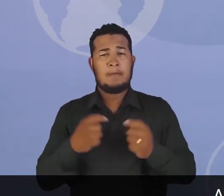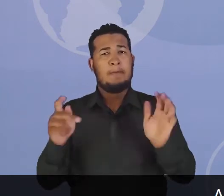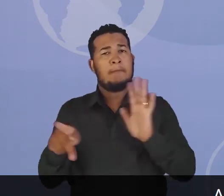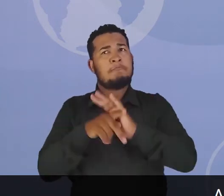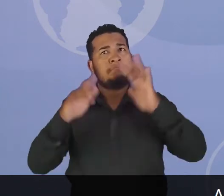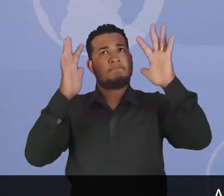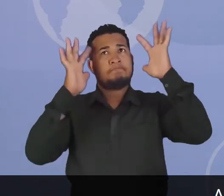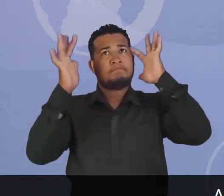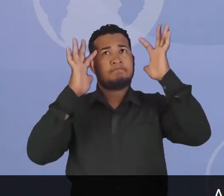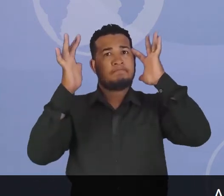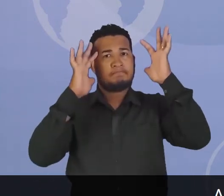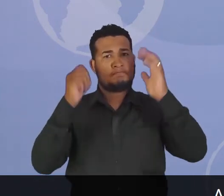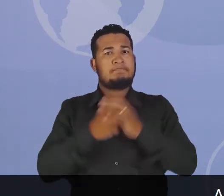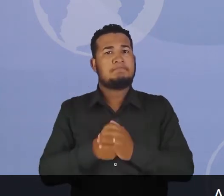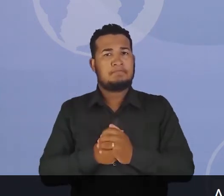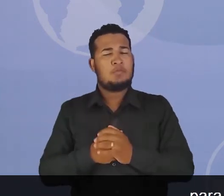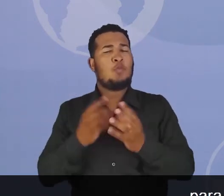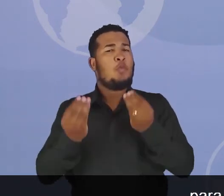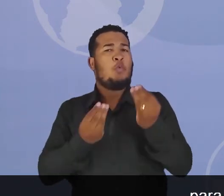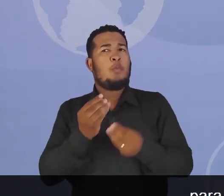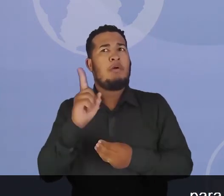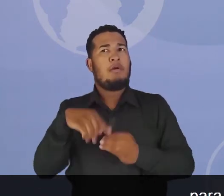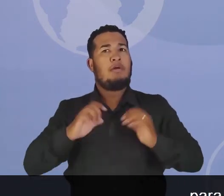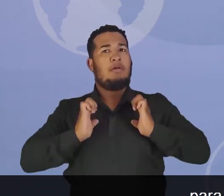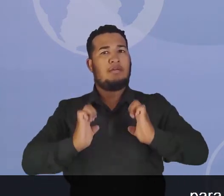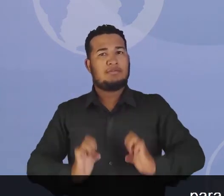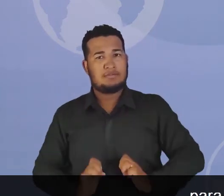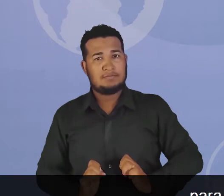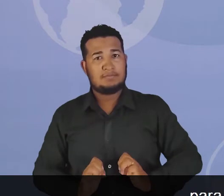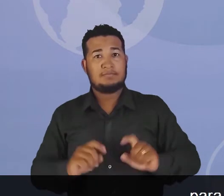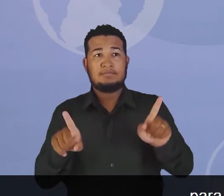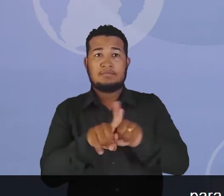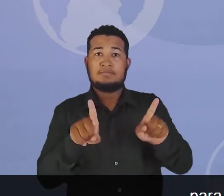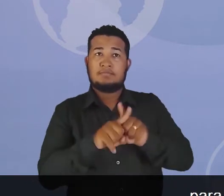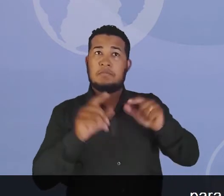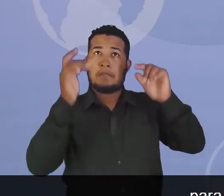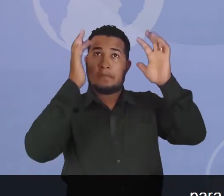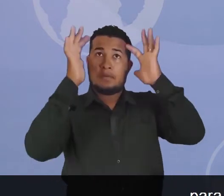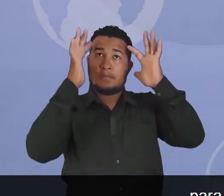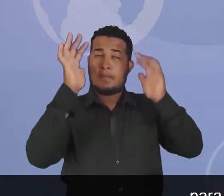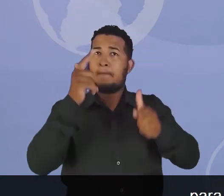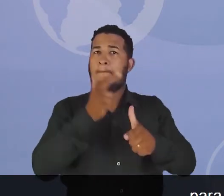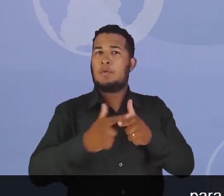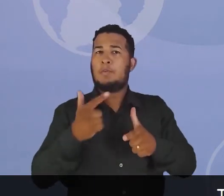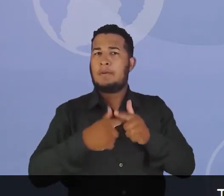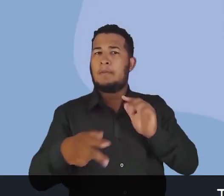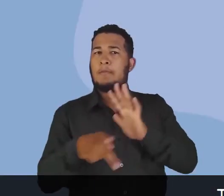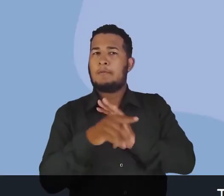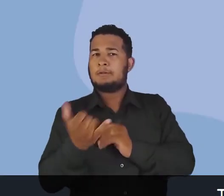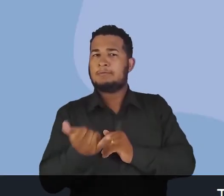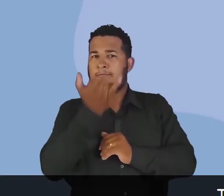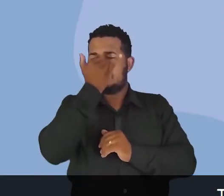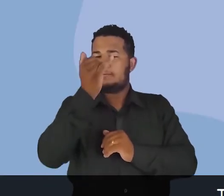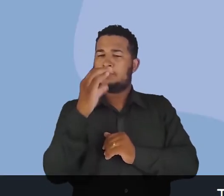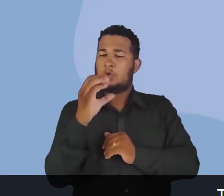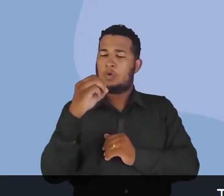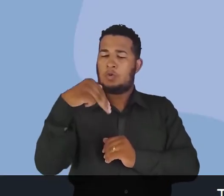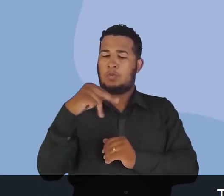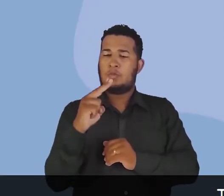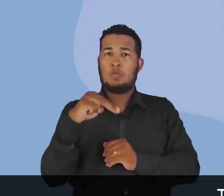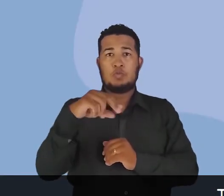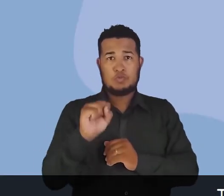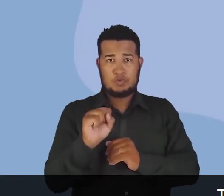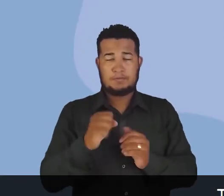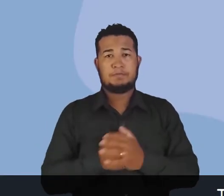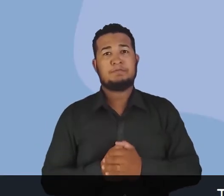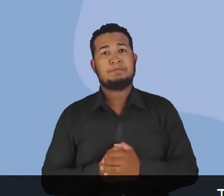pensar a ética, para pensar também esse problema da tragédia dos comuns. Está aí na tela. A gente vai